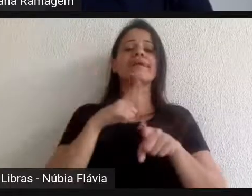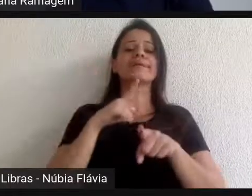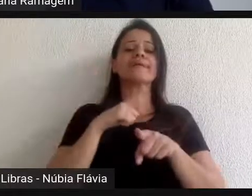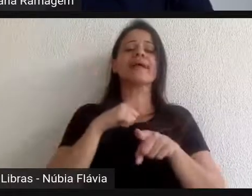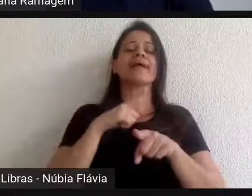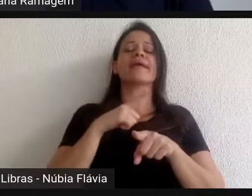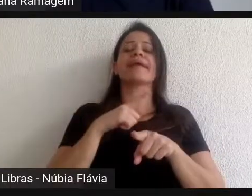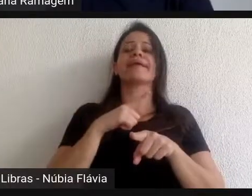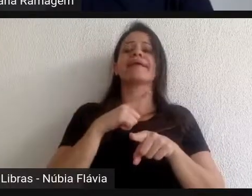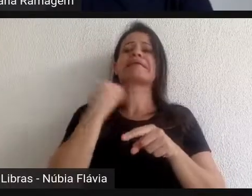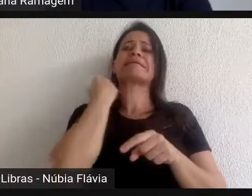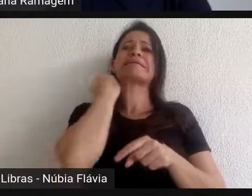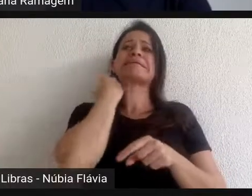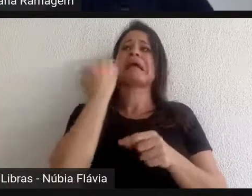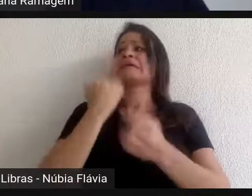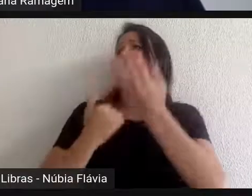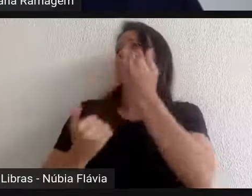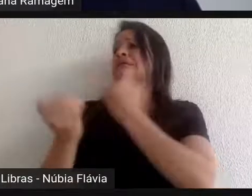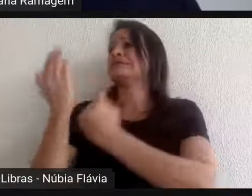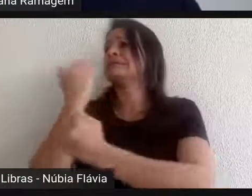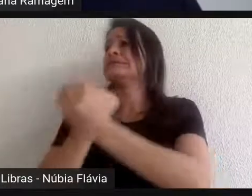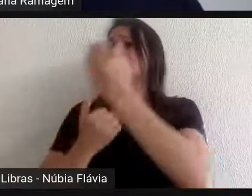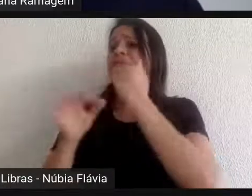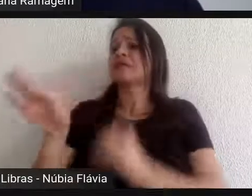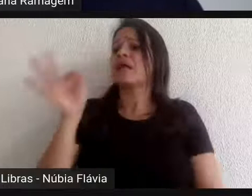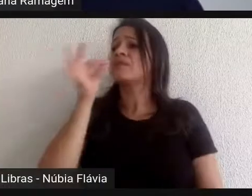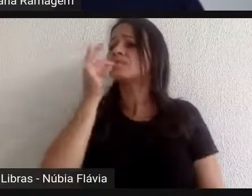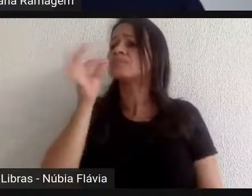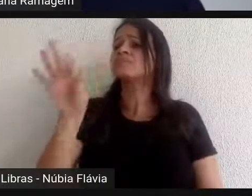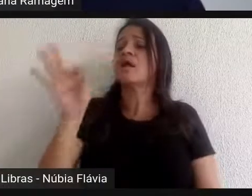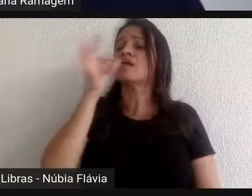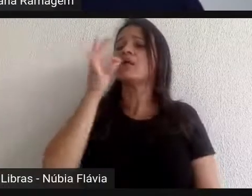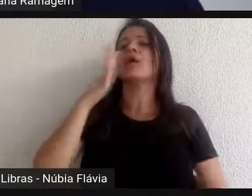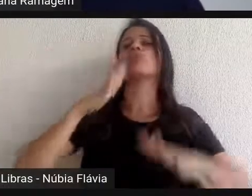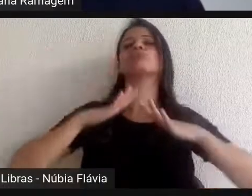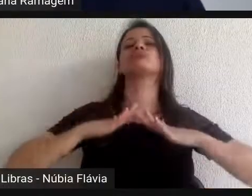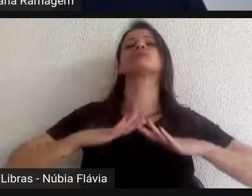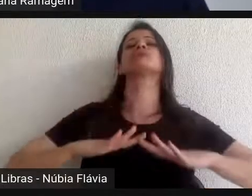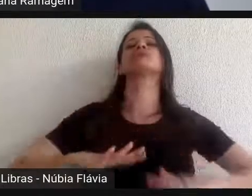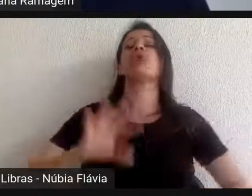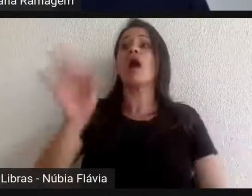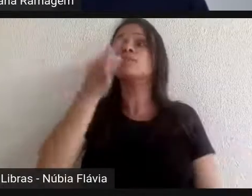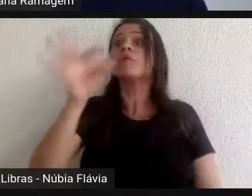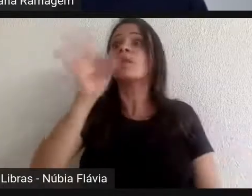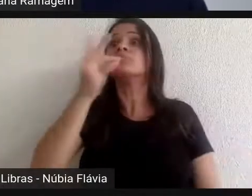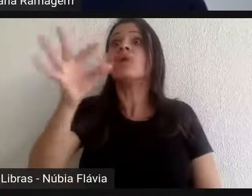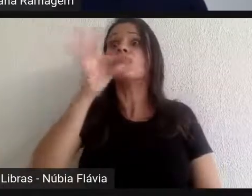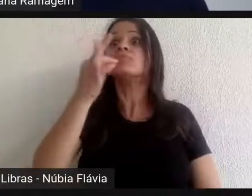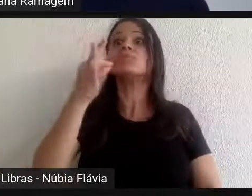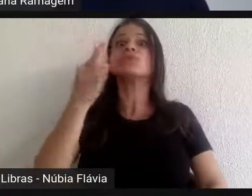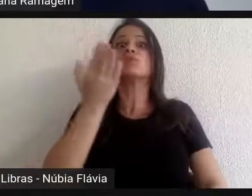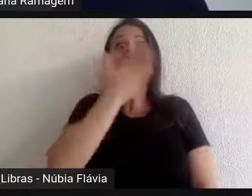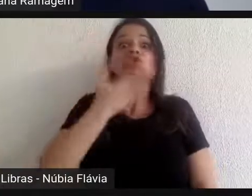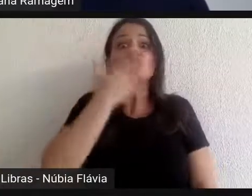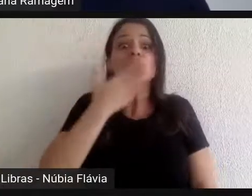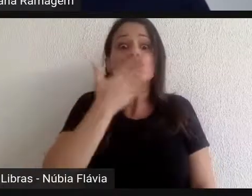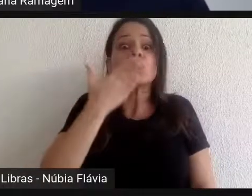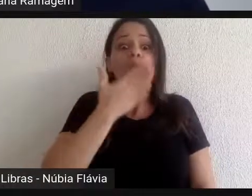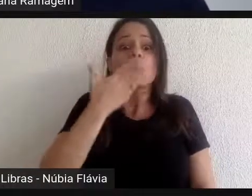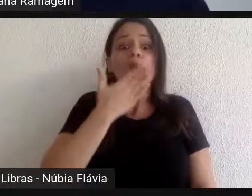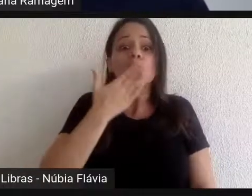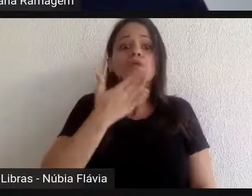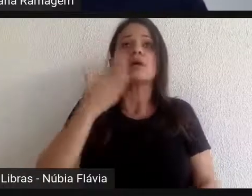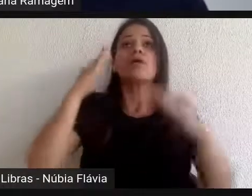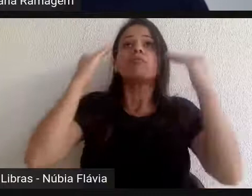na comida, né? Às vezes tem aquela comidinha de conforto, tem a questão de uma compulsão maior por doces, né? E